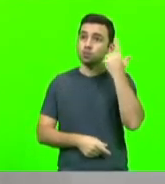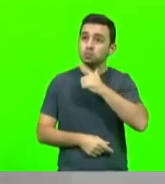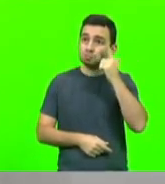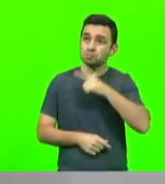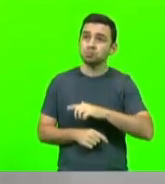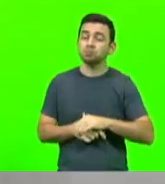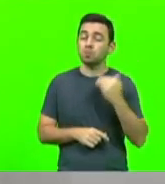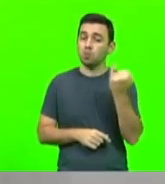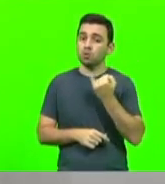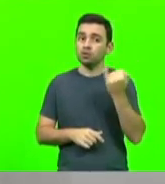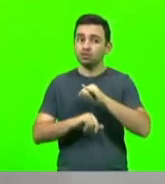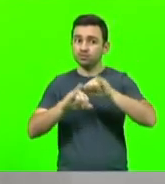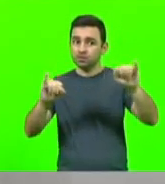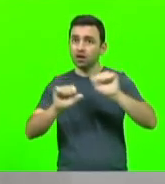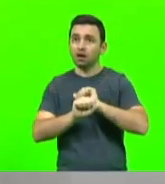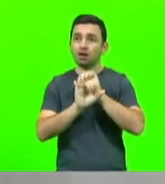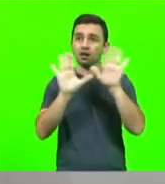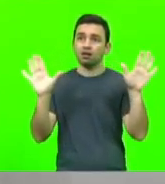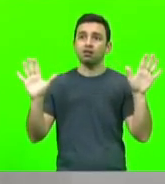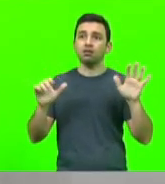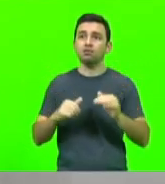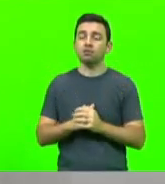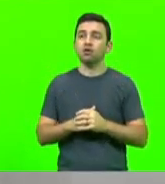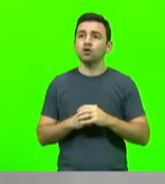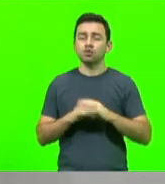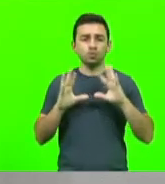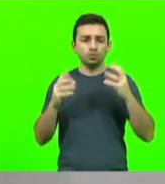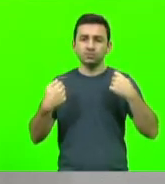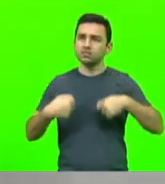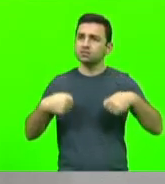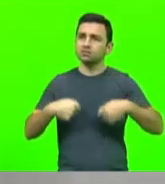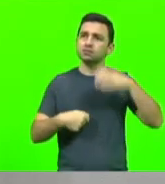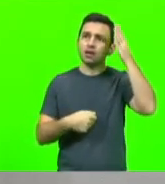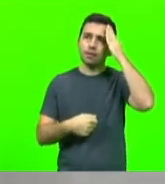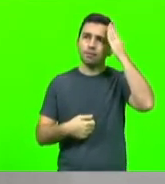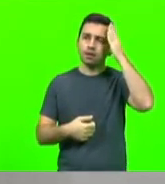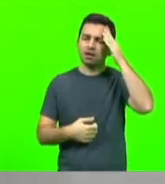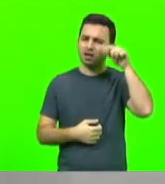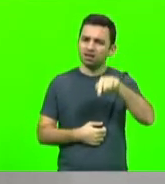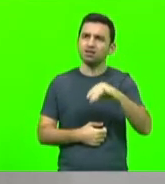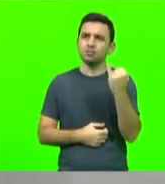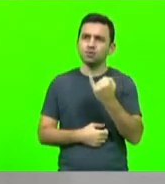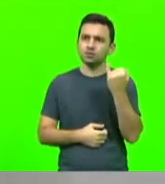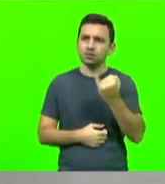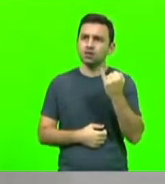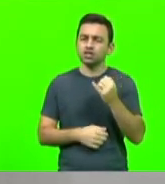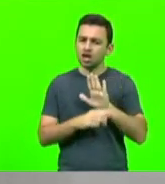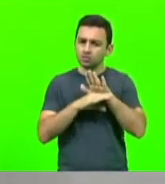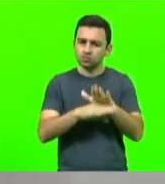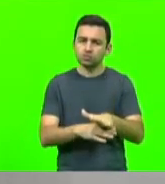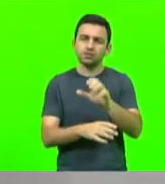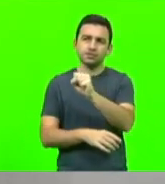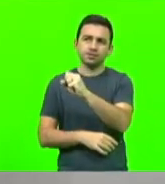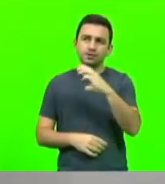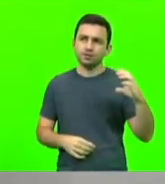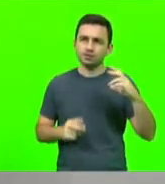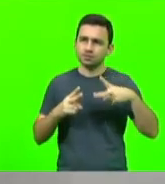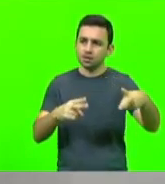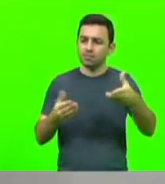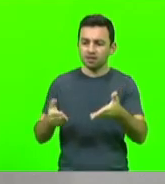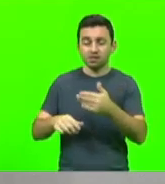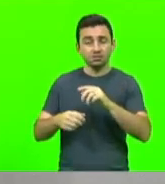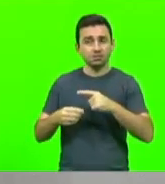importante a gente deixar muito claro para que todos saibam da importância para Santa Catarina da cidade de